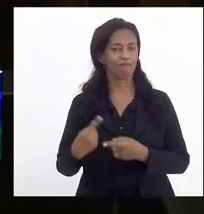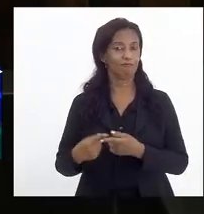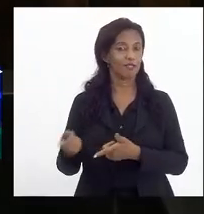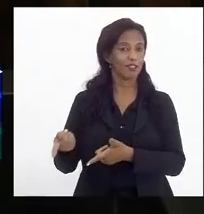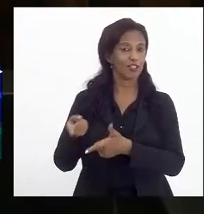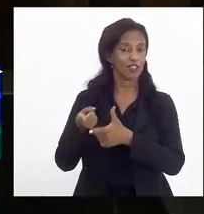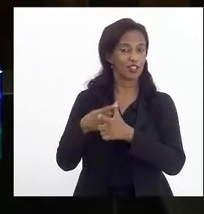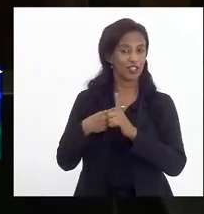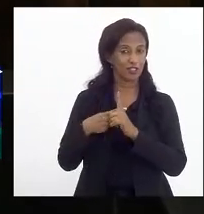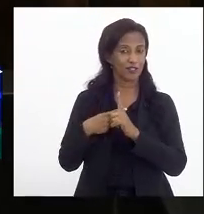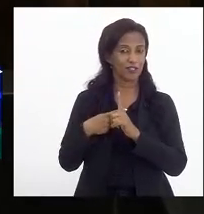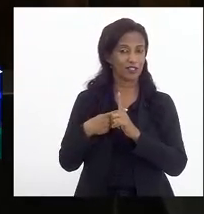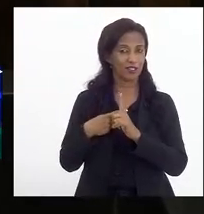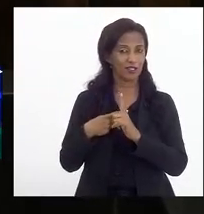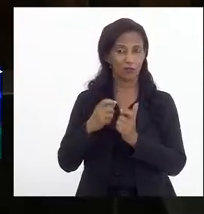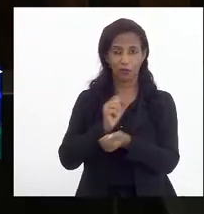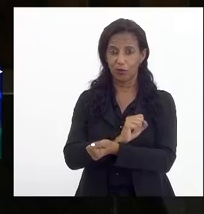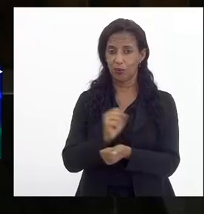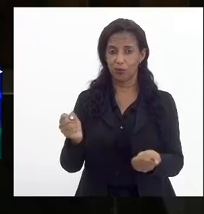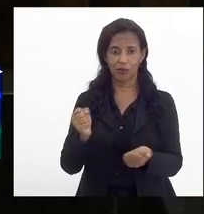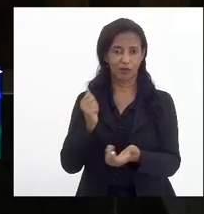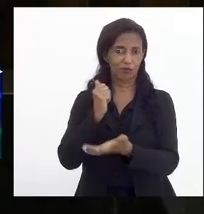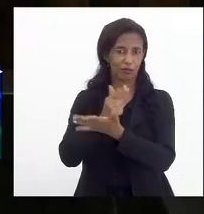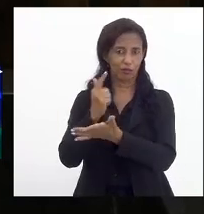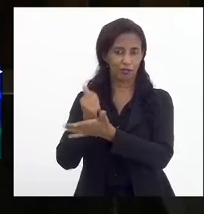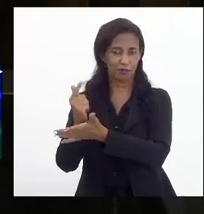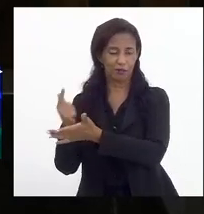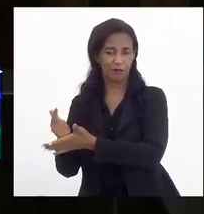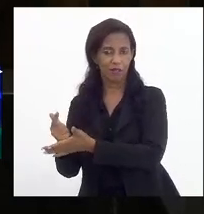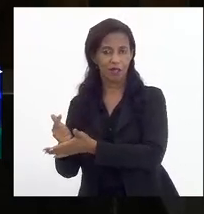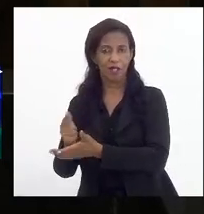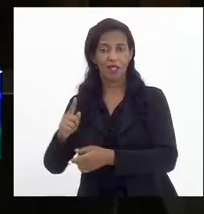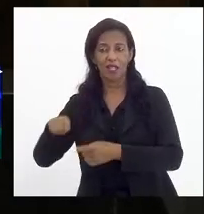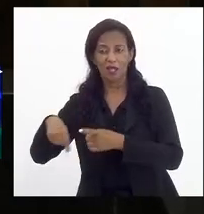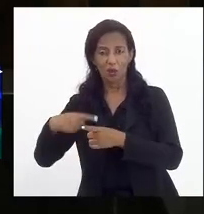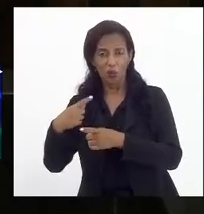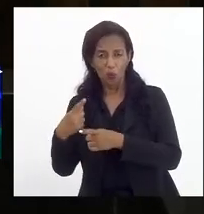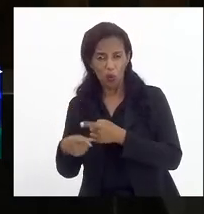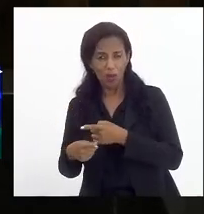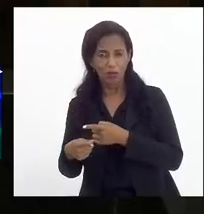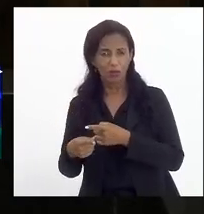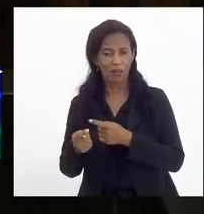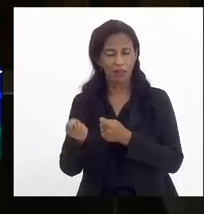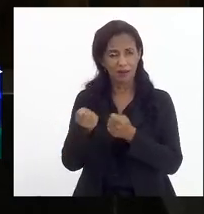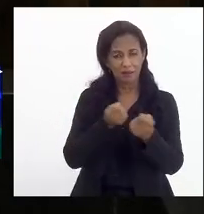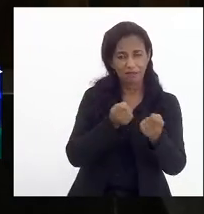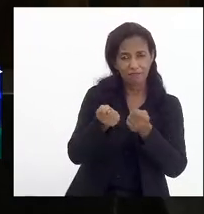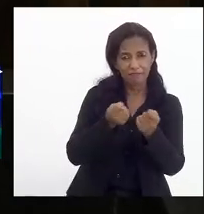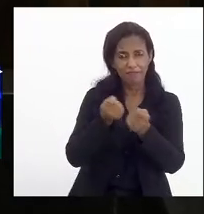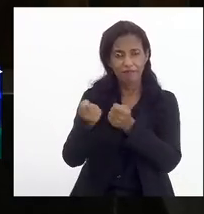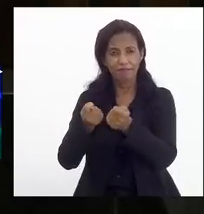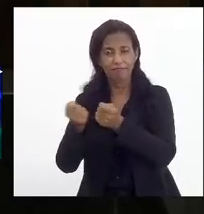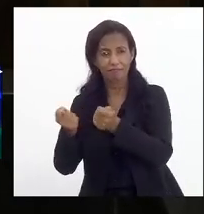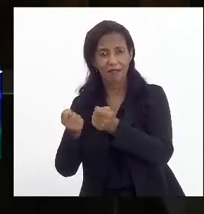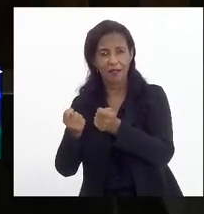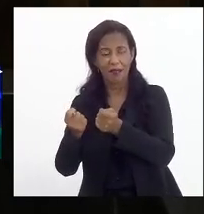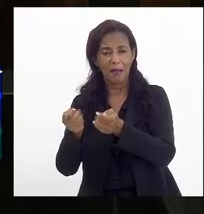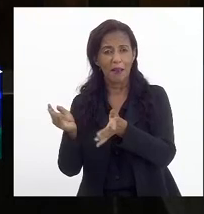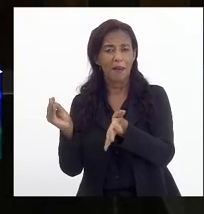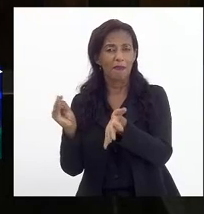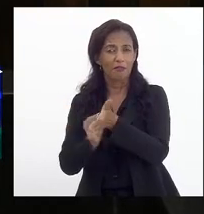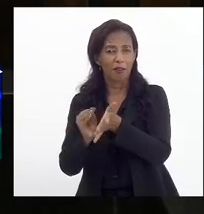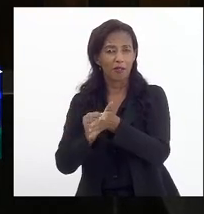dívida ficou impagável e quanto mais se apertasse o cinto lá só mais desemprego